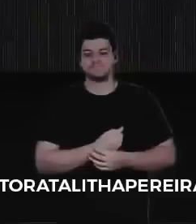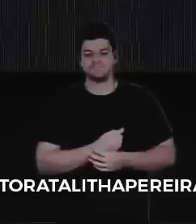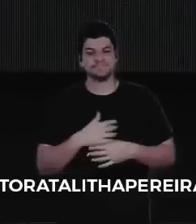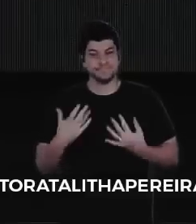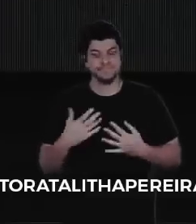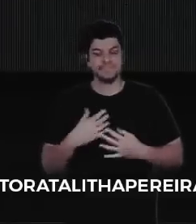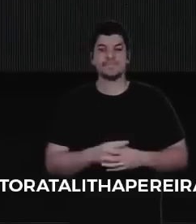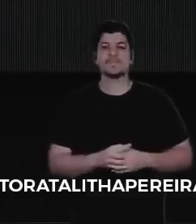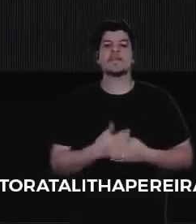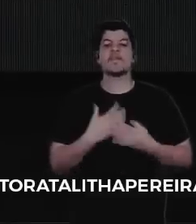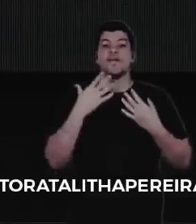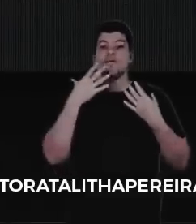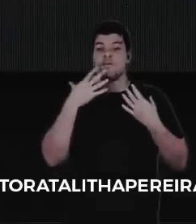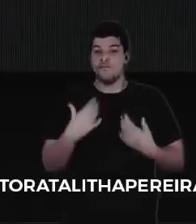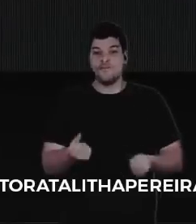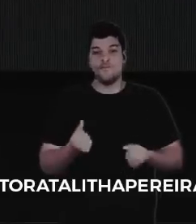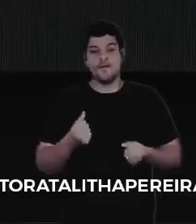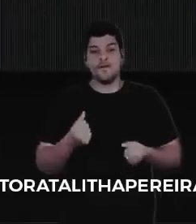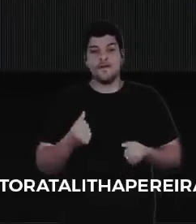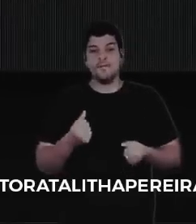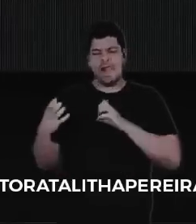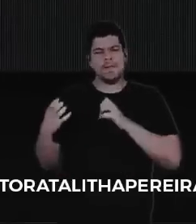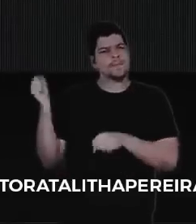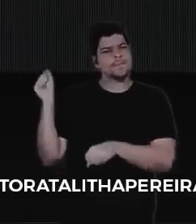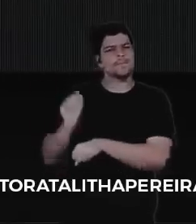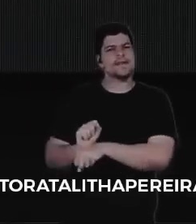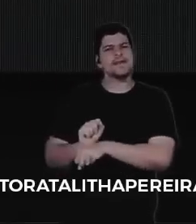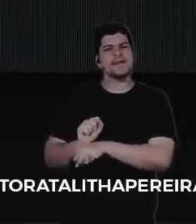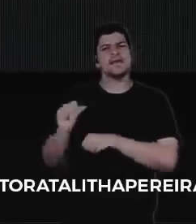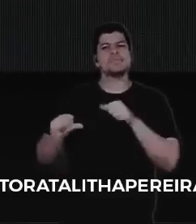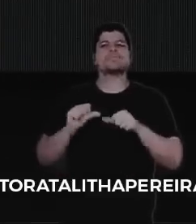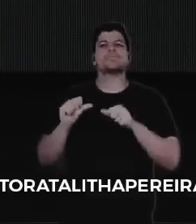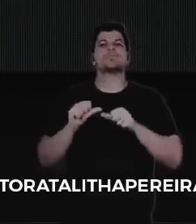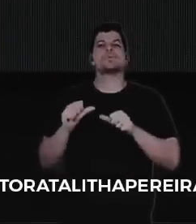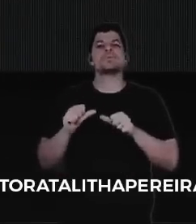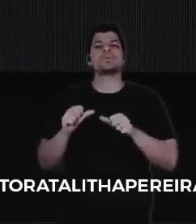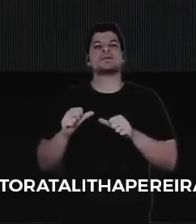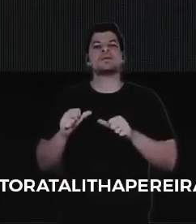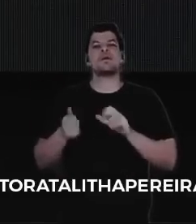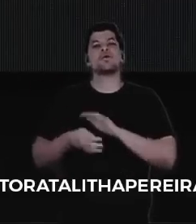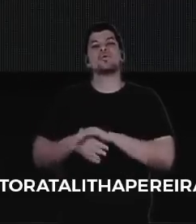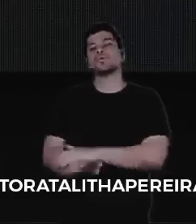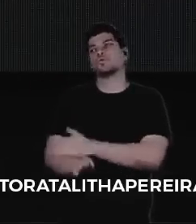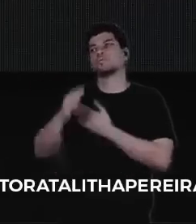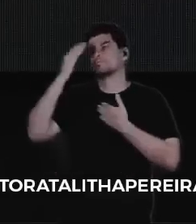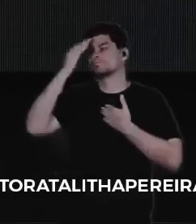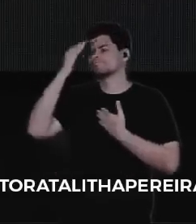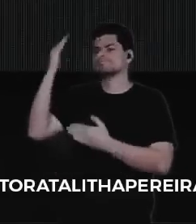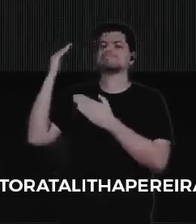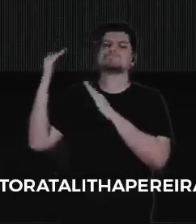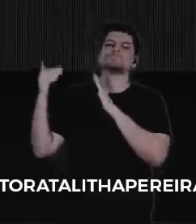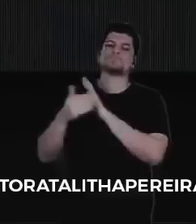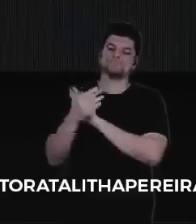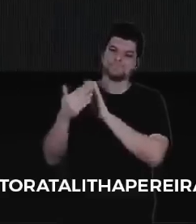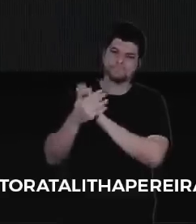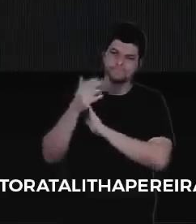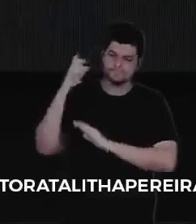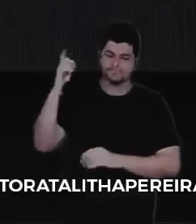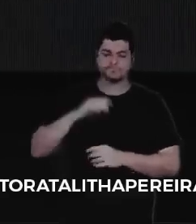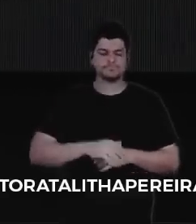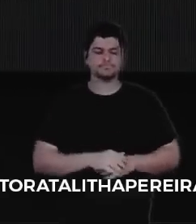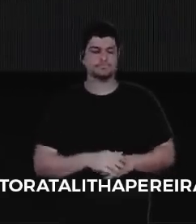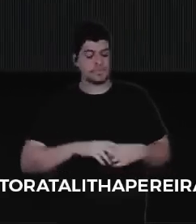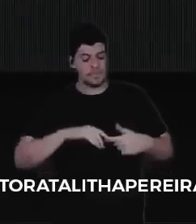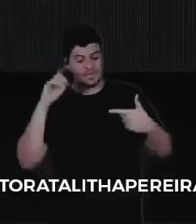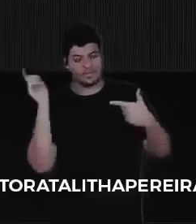Gente, vamos trocar o hábito de reclamar de verdade pelo hábito de agradecer, de louvar. Segundo